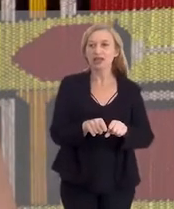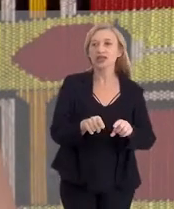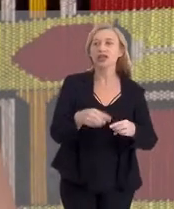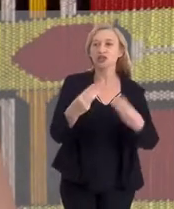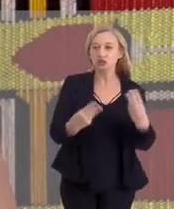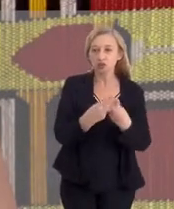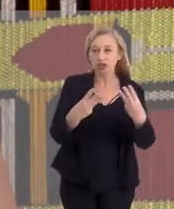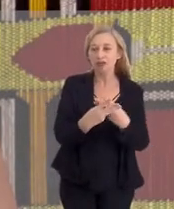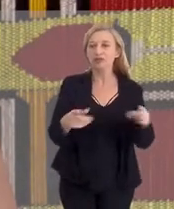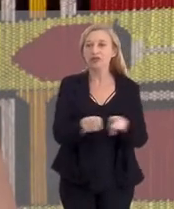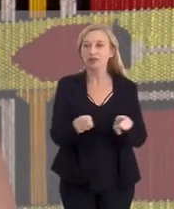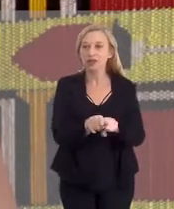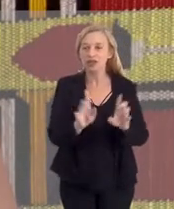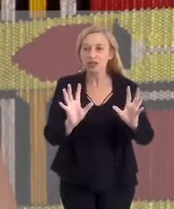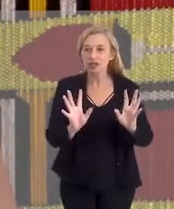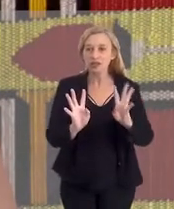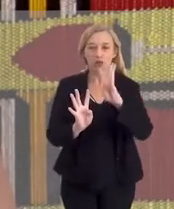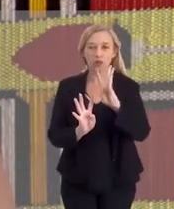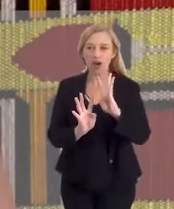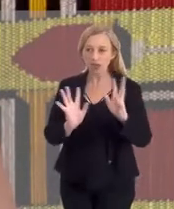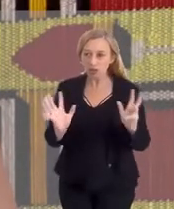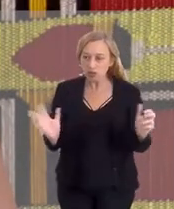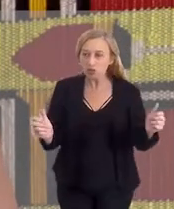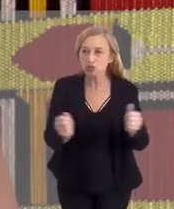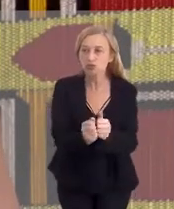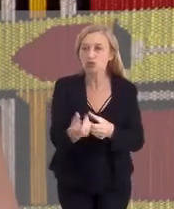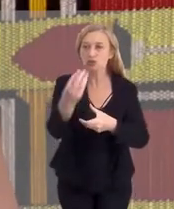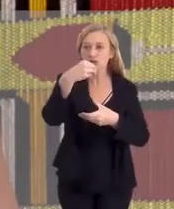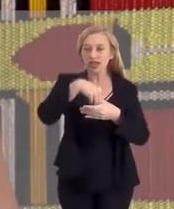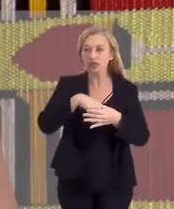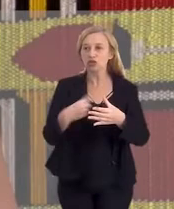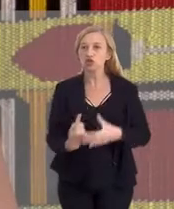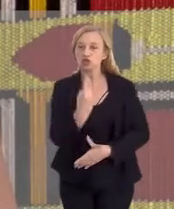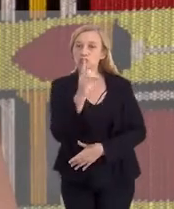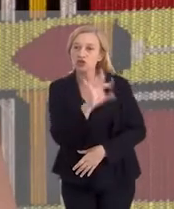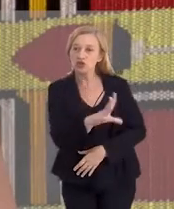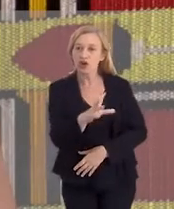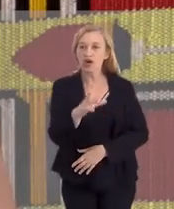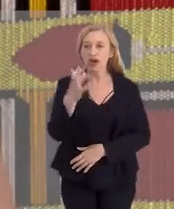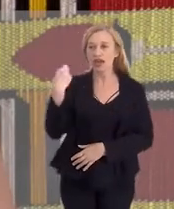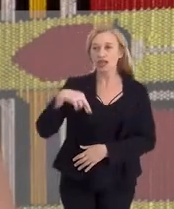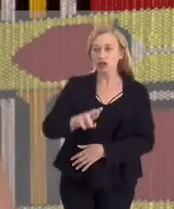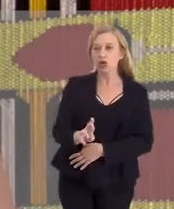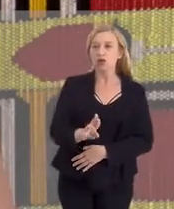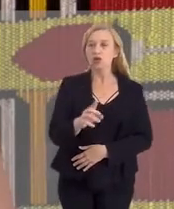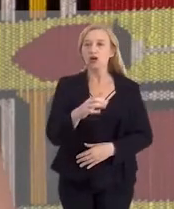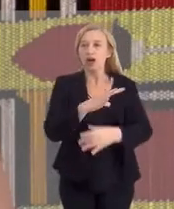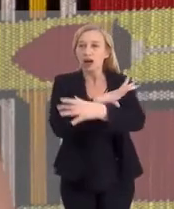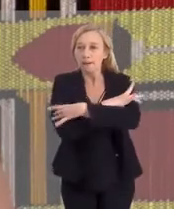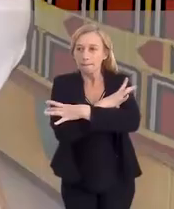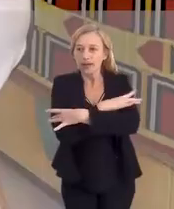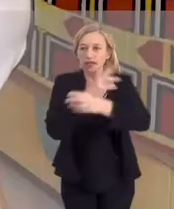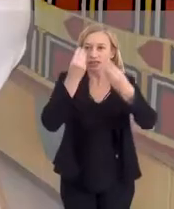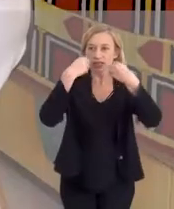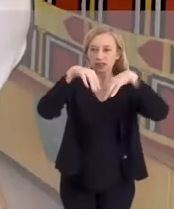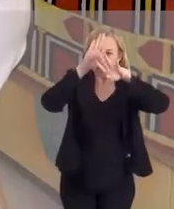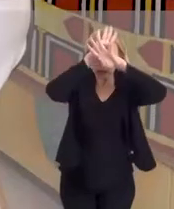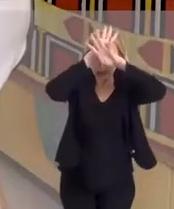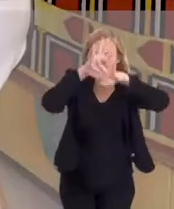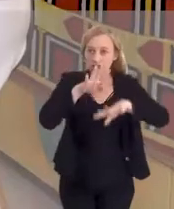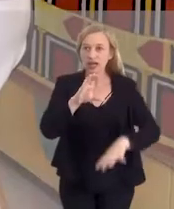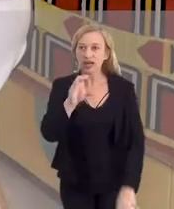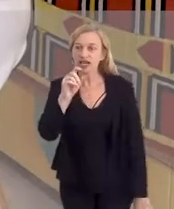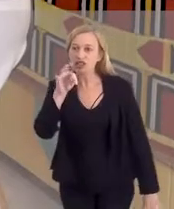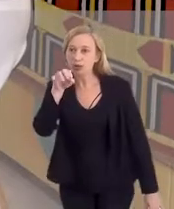também. Então, são quatro vertentes dentro de uma só religião, que vem primeiro a Umbanda, primeiro ao